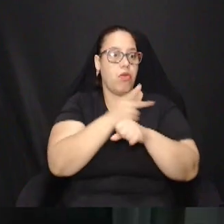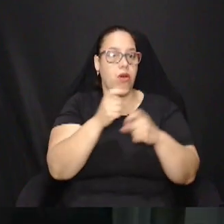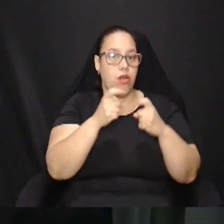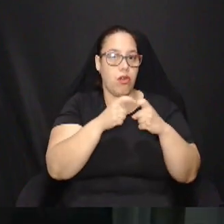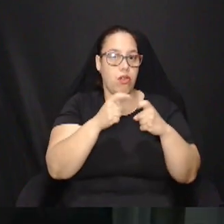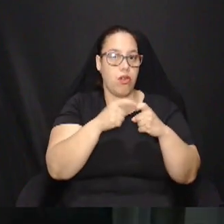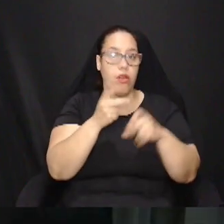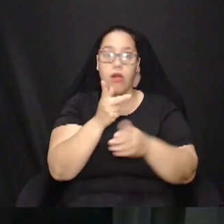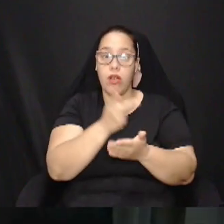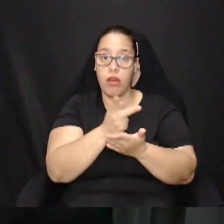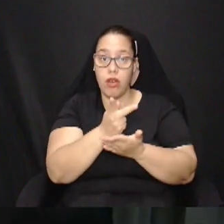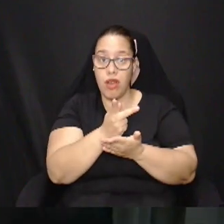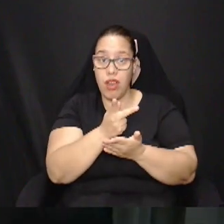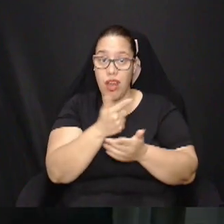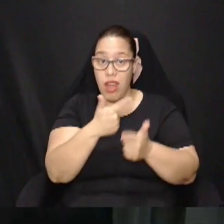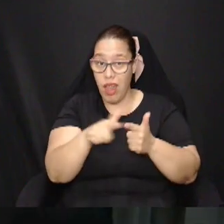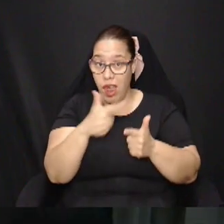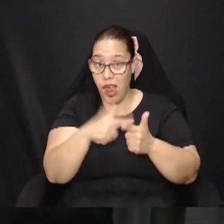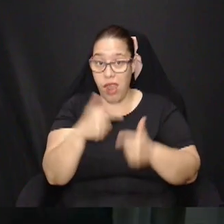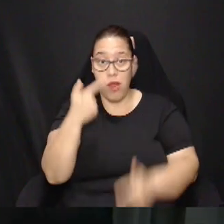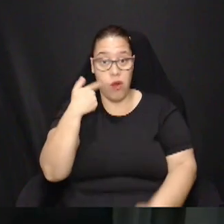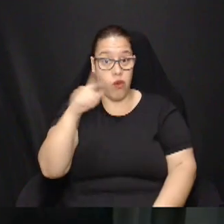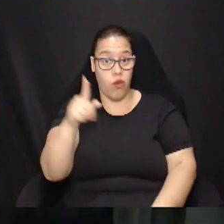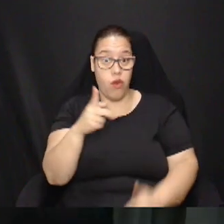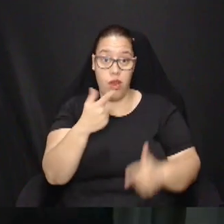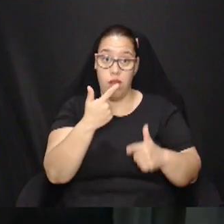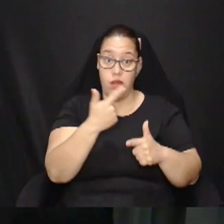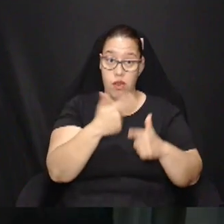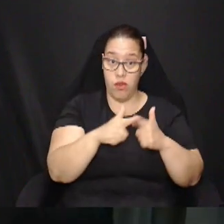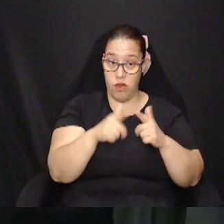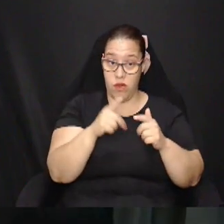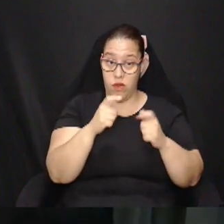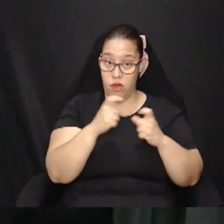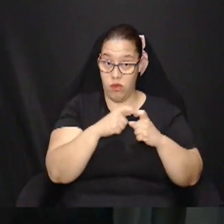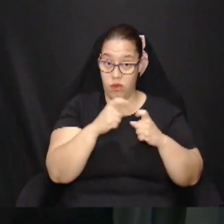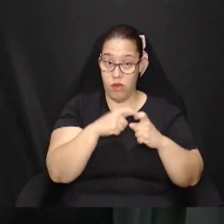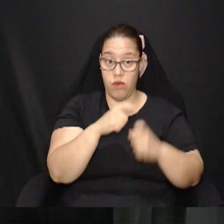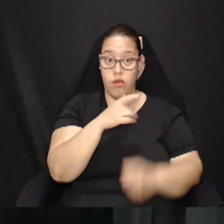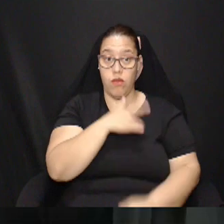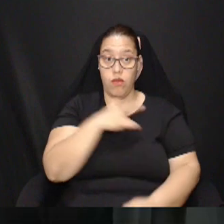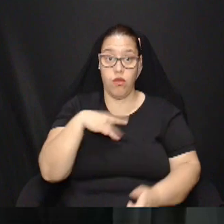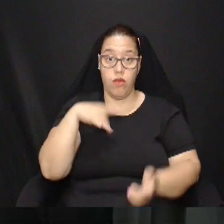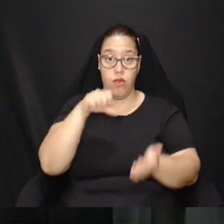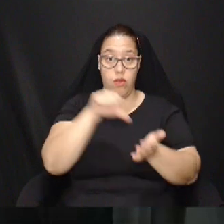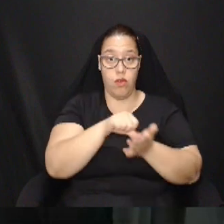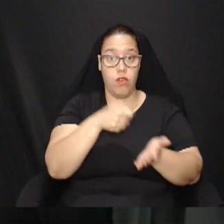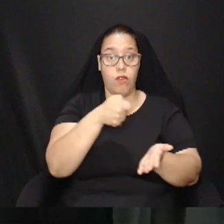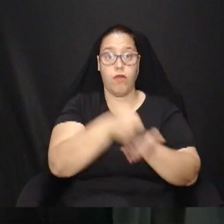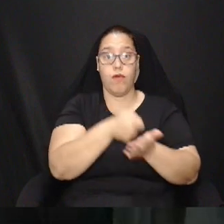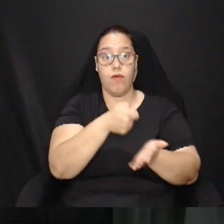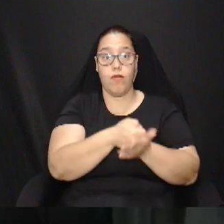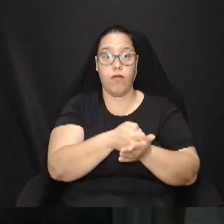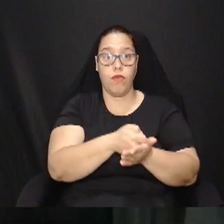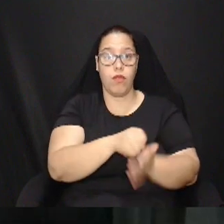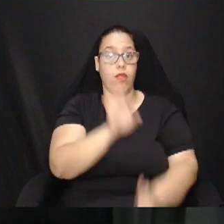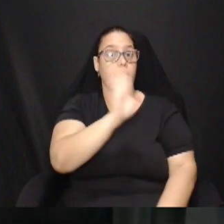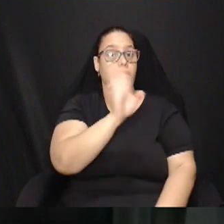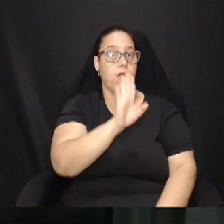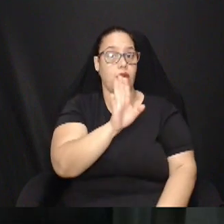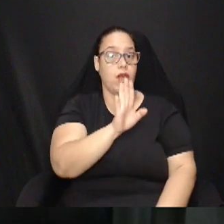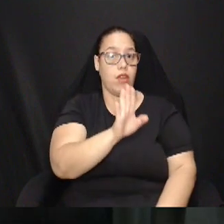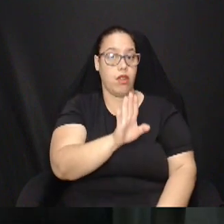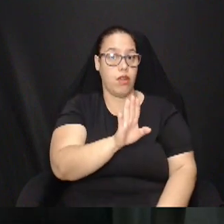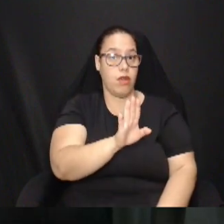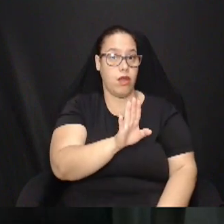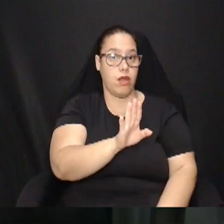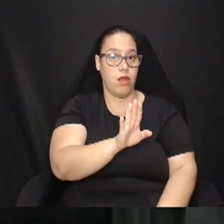que existe es que vamos a consultar. Un profesional de salud tiene obligación de decir, no, señora, no, señor. Vuelta